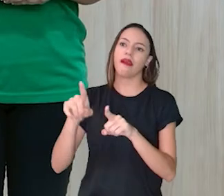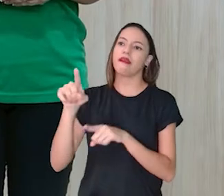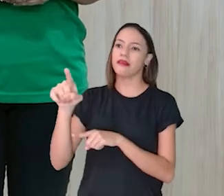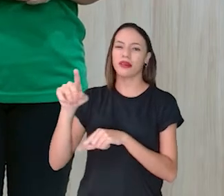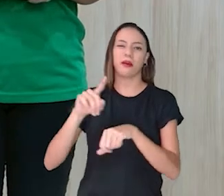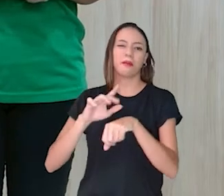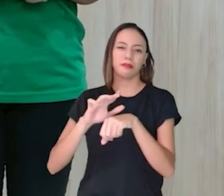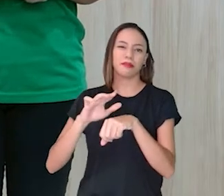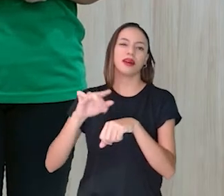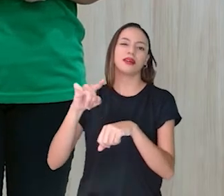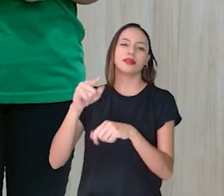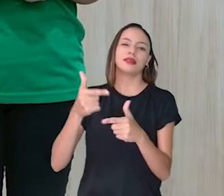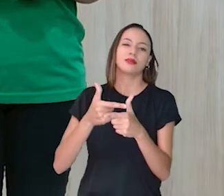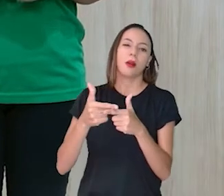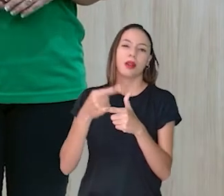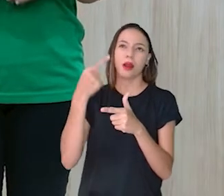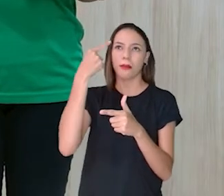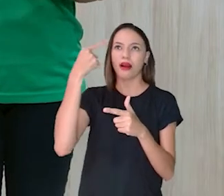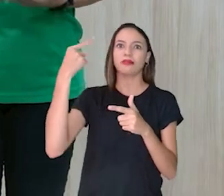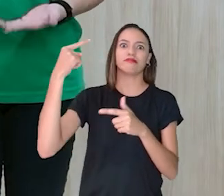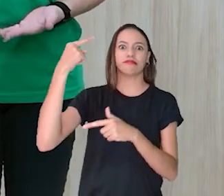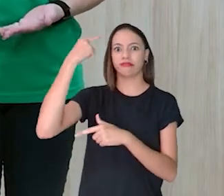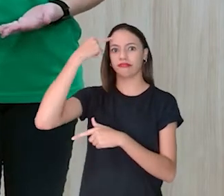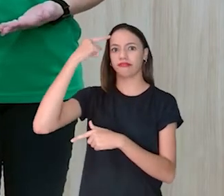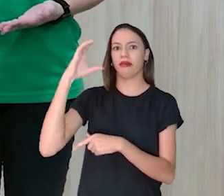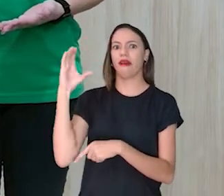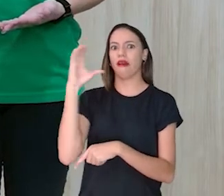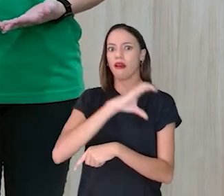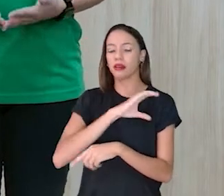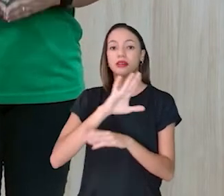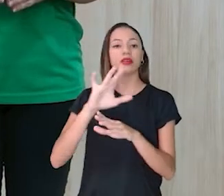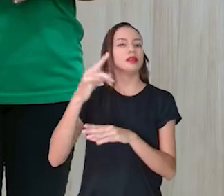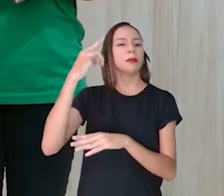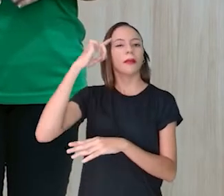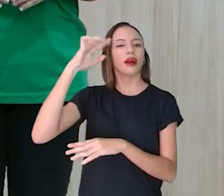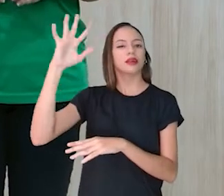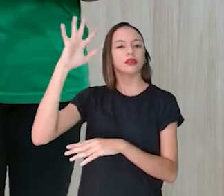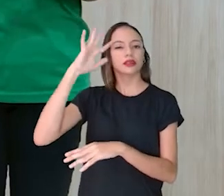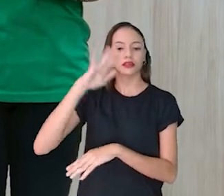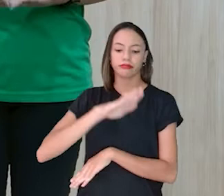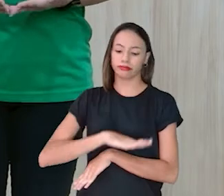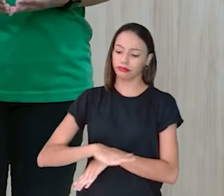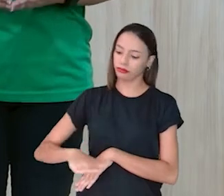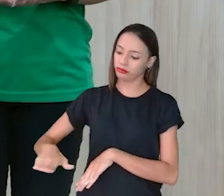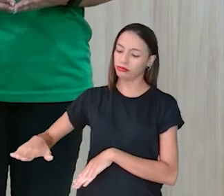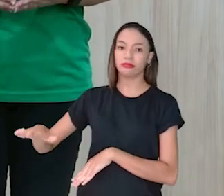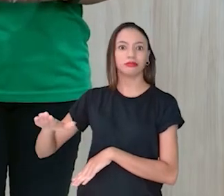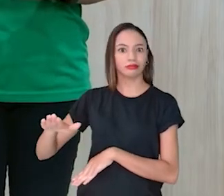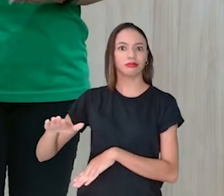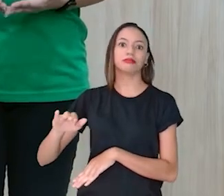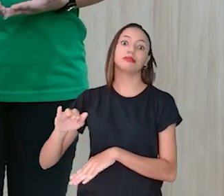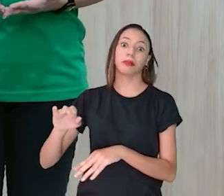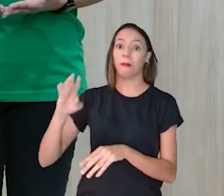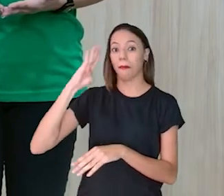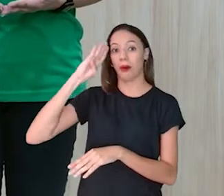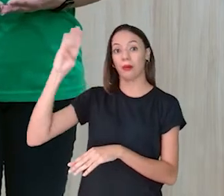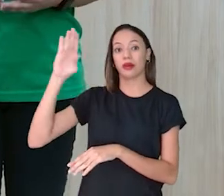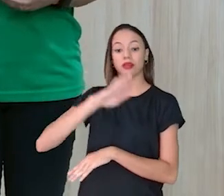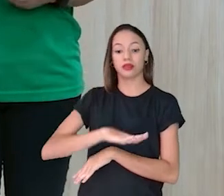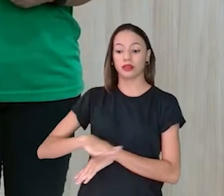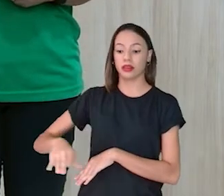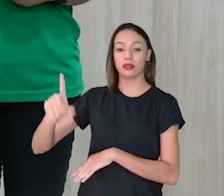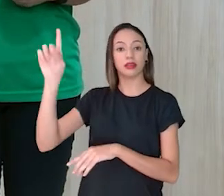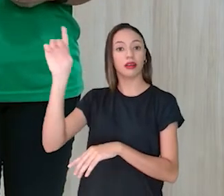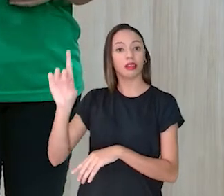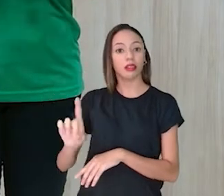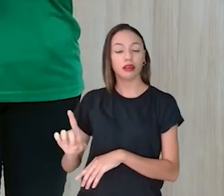do pensamento acelerado. Imagine nossas crianças. Imagine as crianças com deficiência, onde